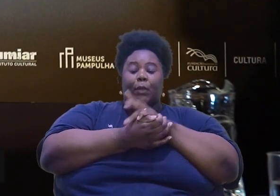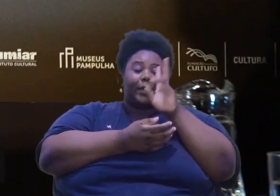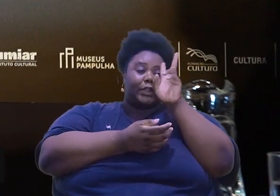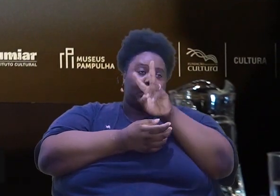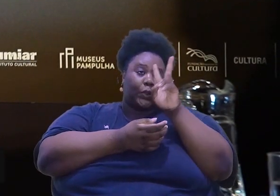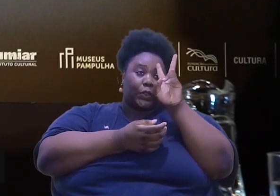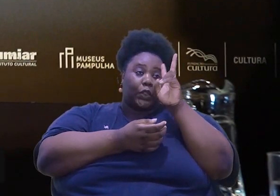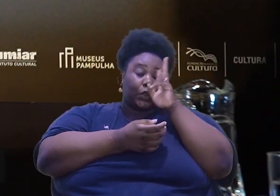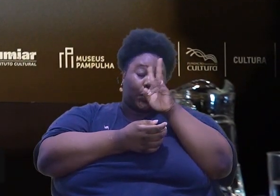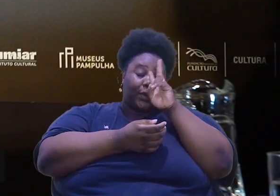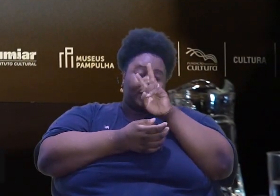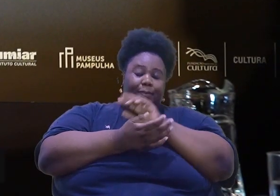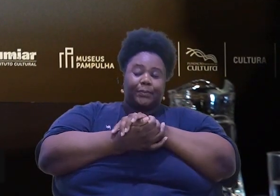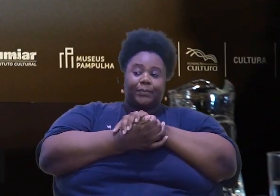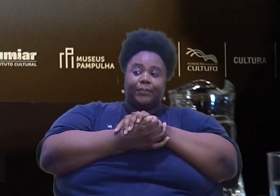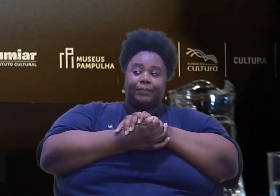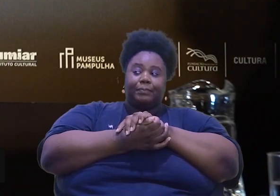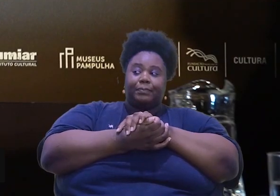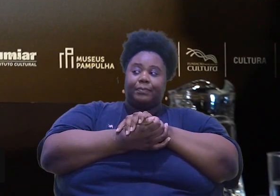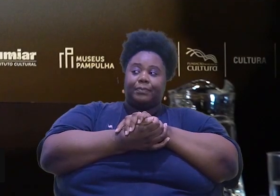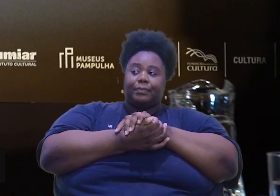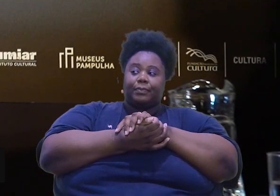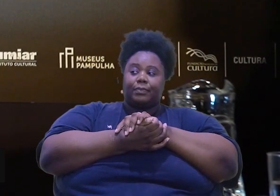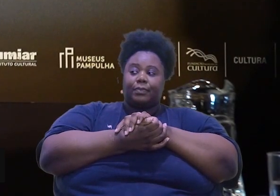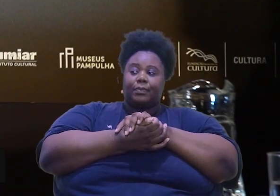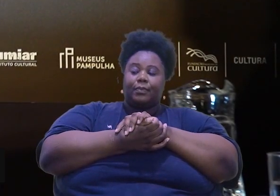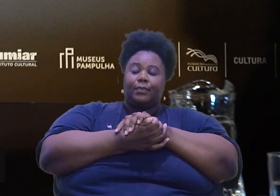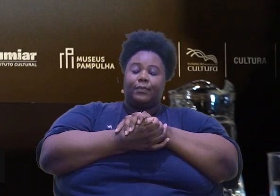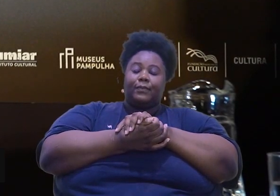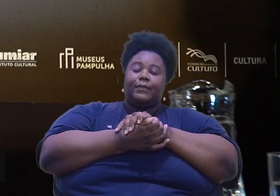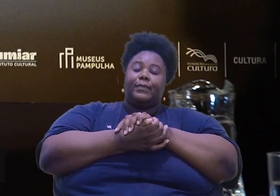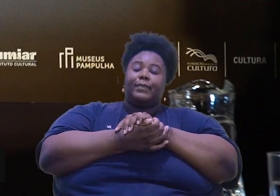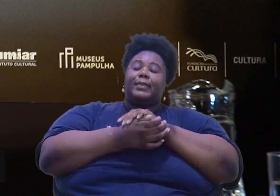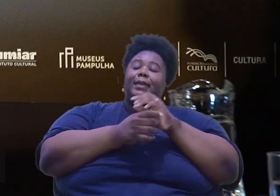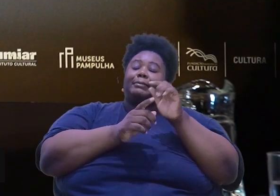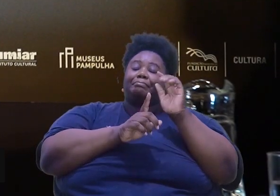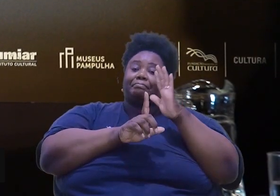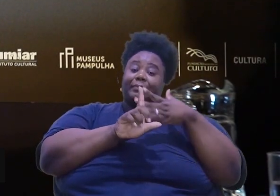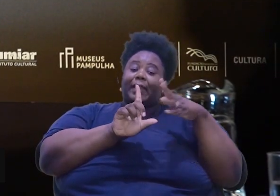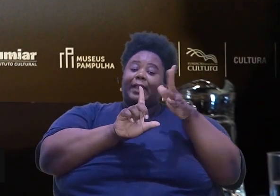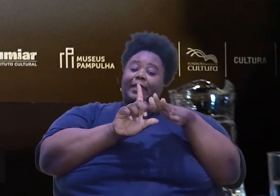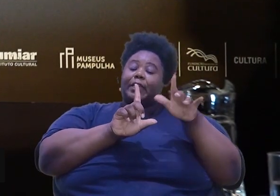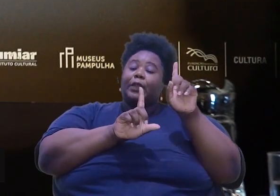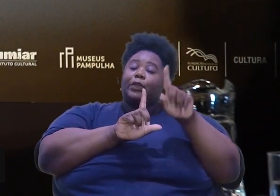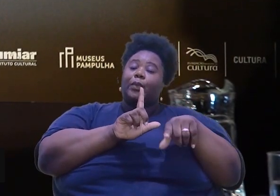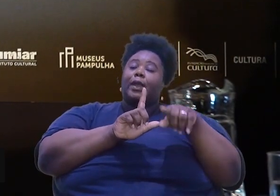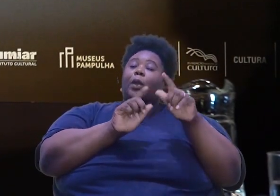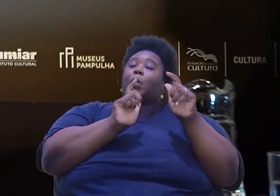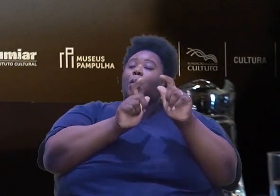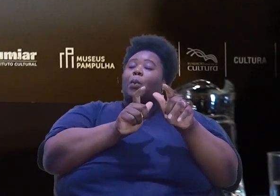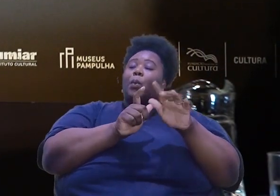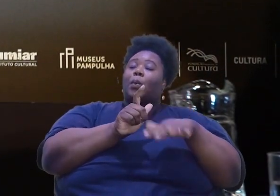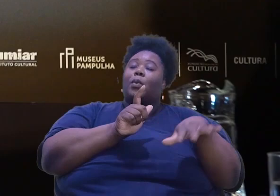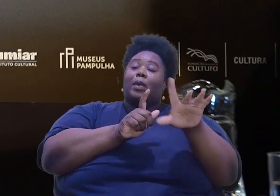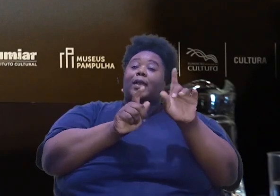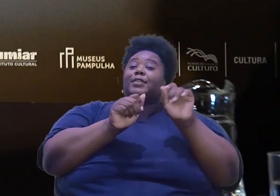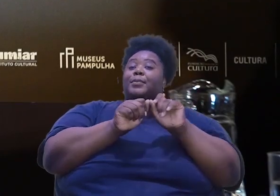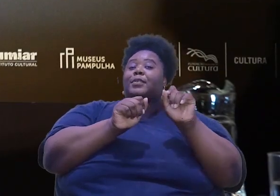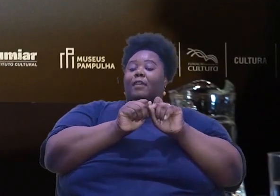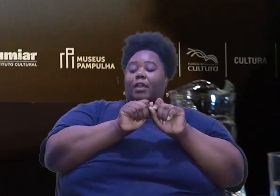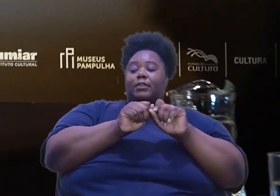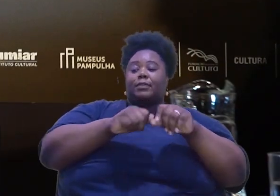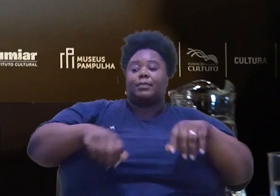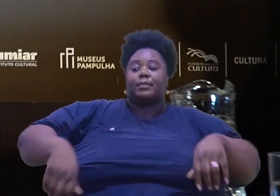E é isso, né? A literatura é esse espaço que me